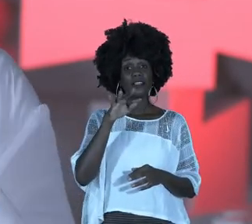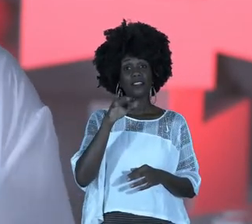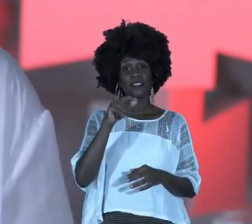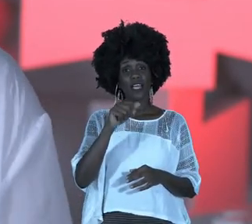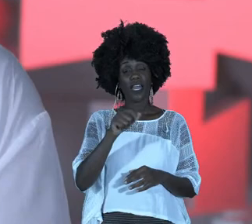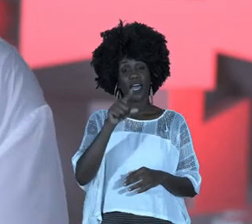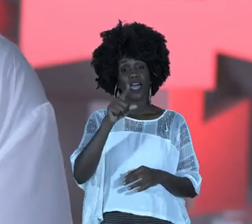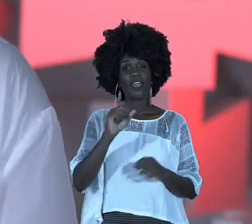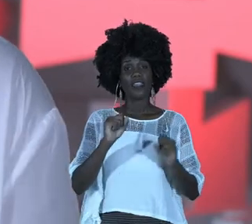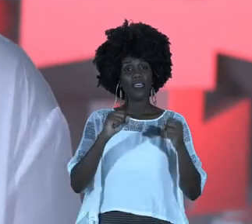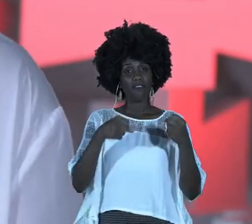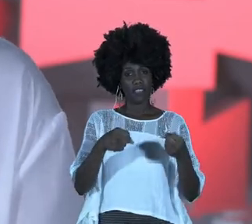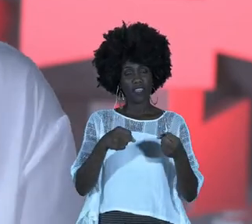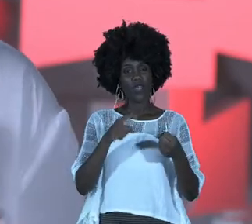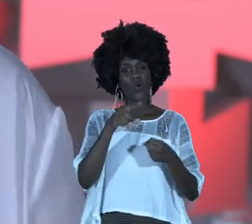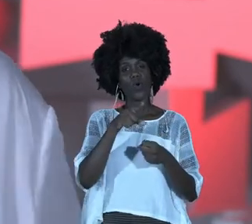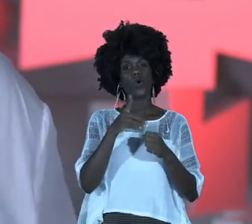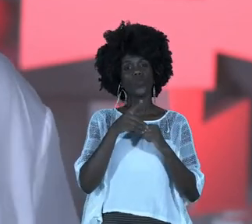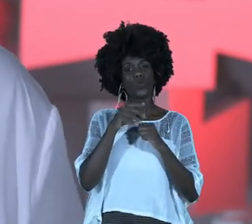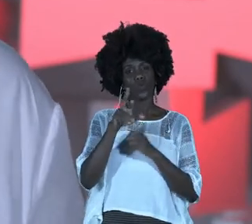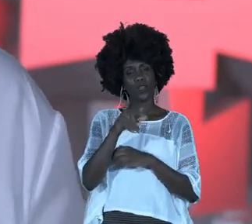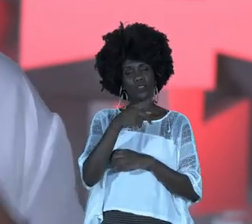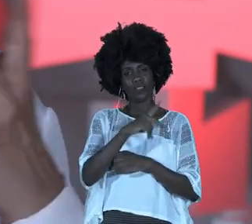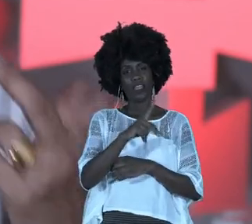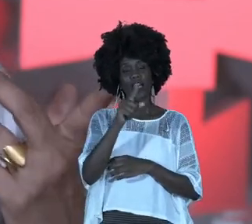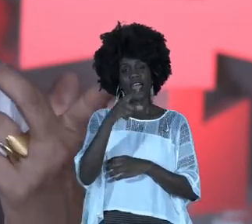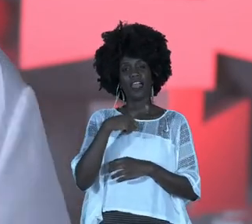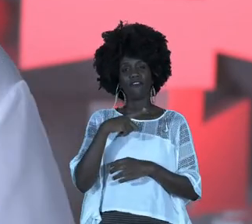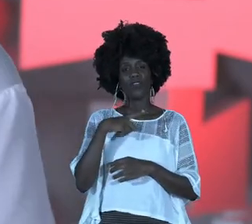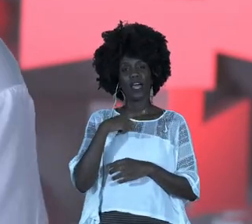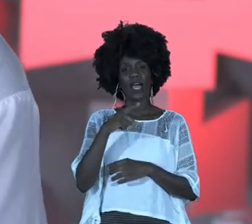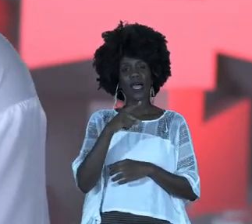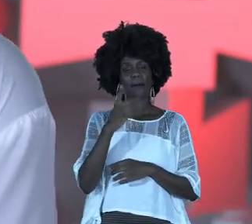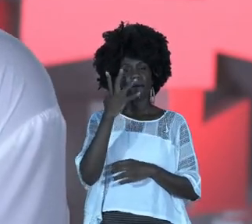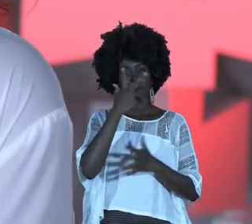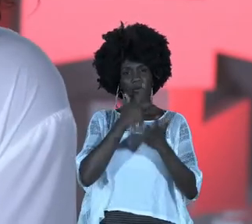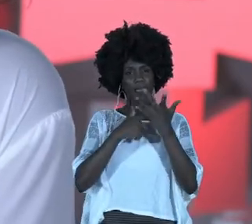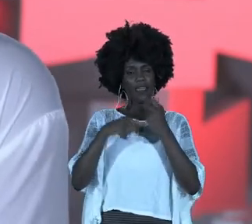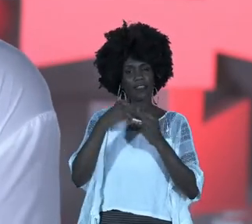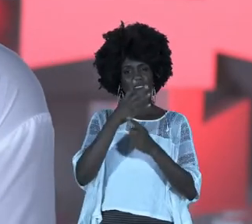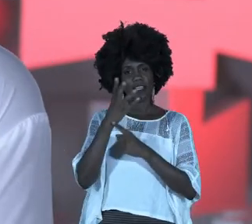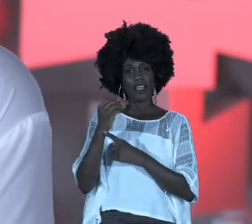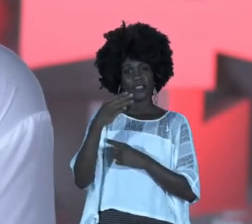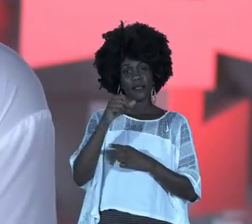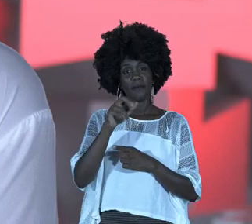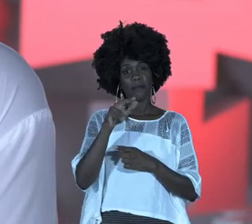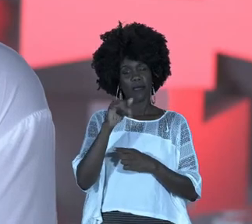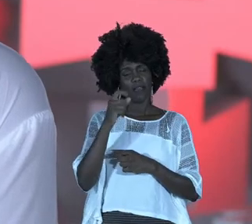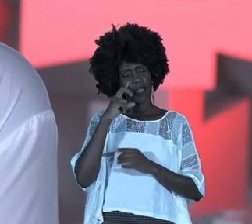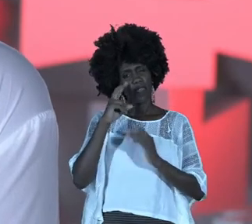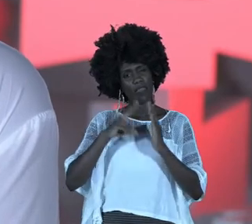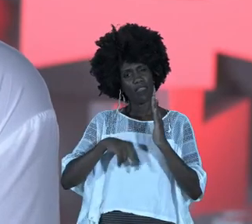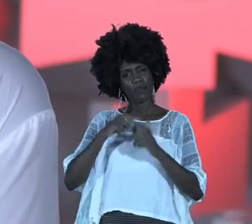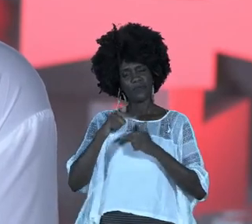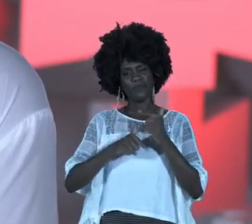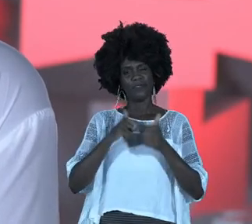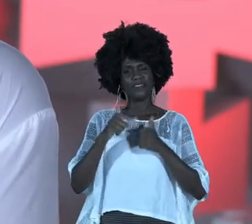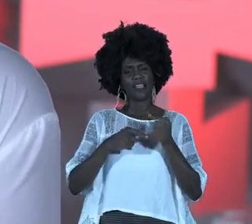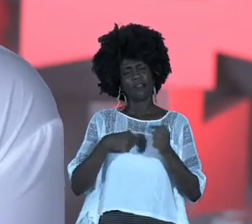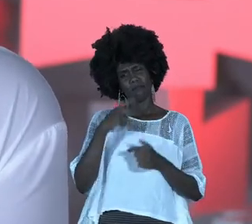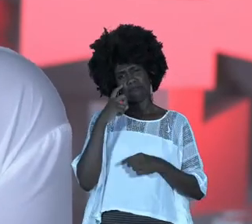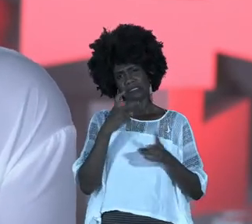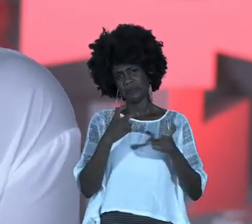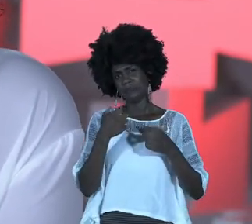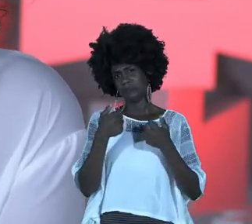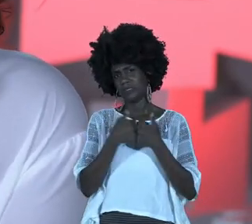lá em Belas Artes. Eu fui da banca. Eu fiquei muito feliz, Mari, se você está vendo, né, de ler o seu trabalho e ver de